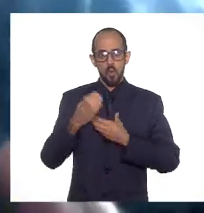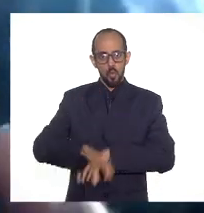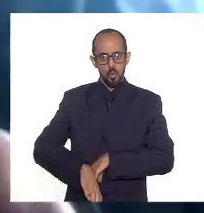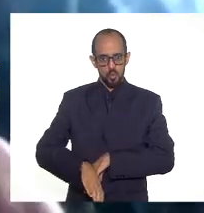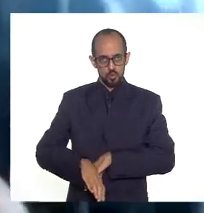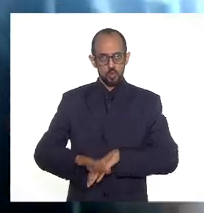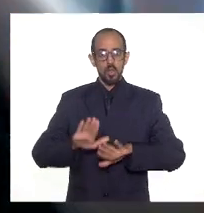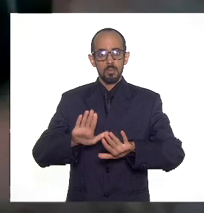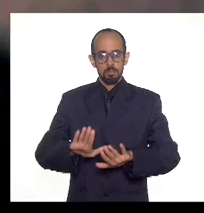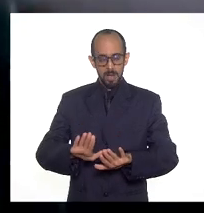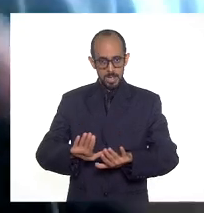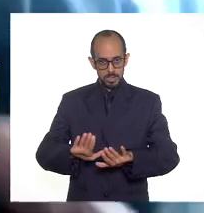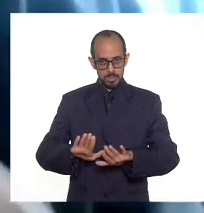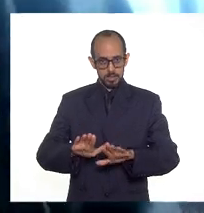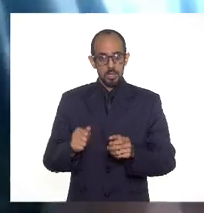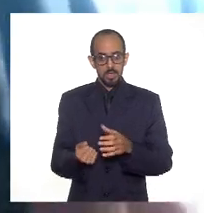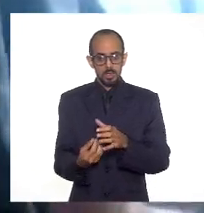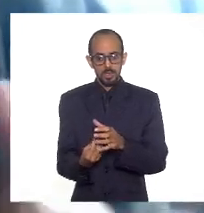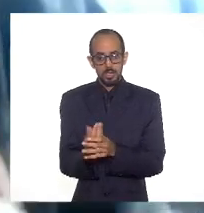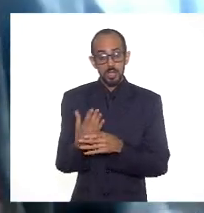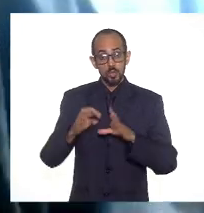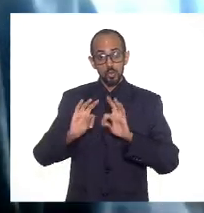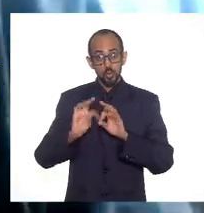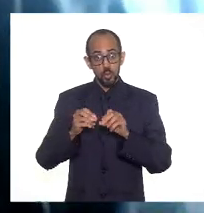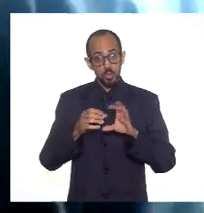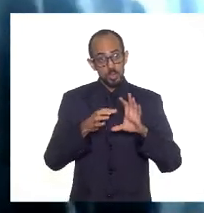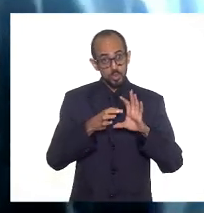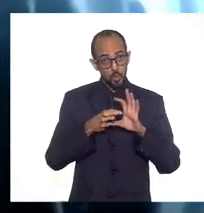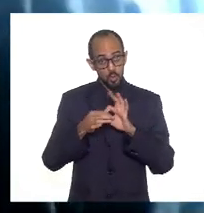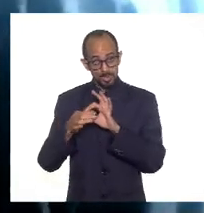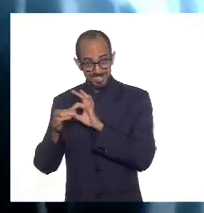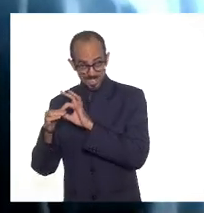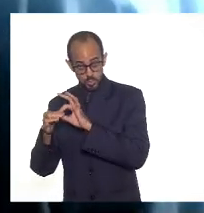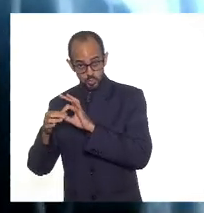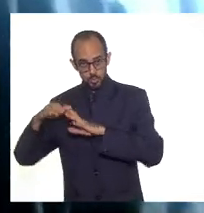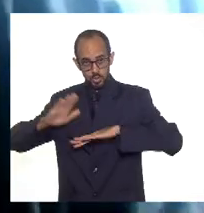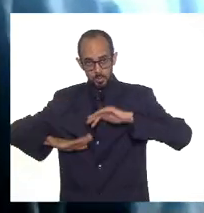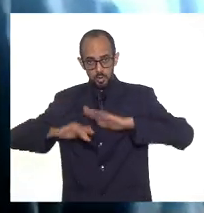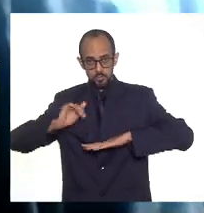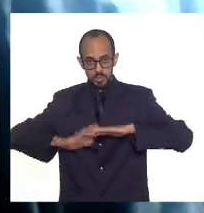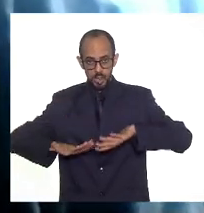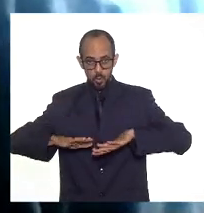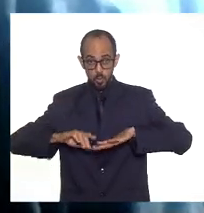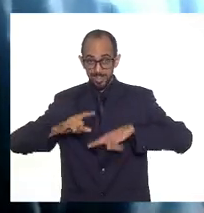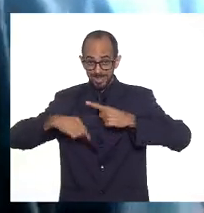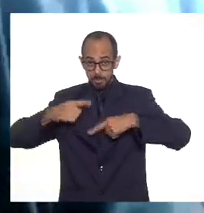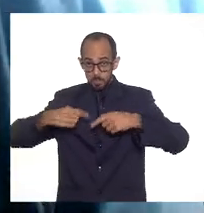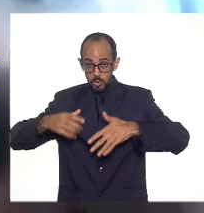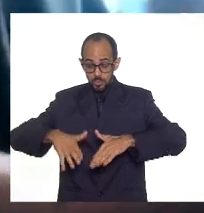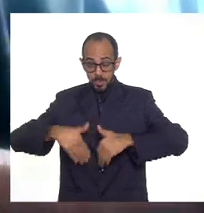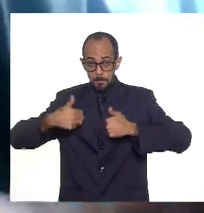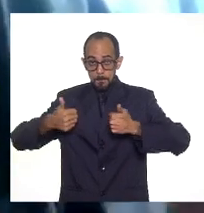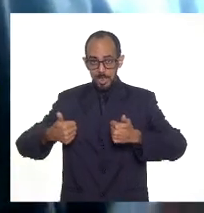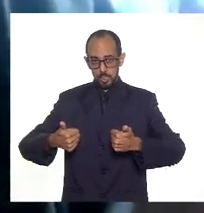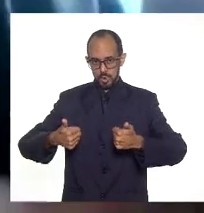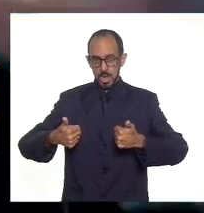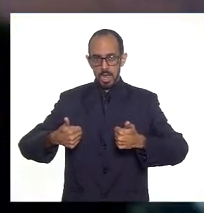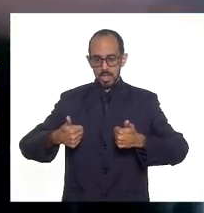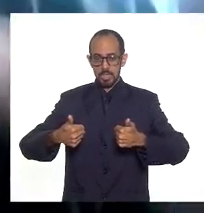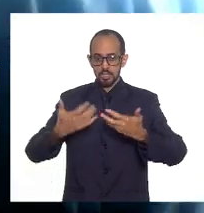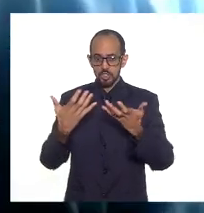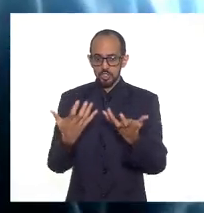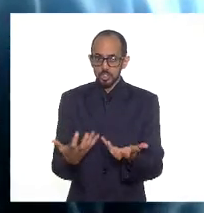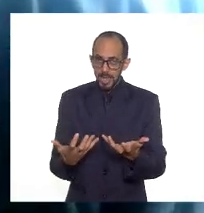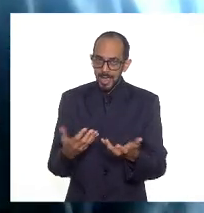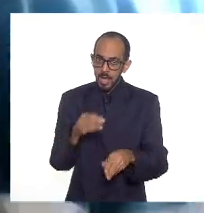criando todo o arcabouço da profissão, assim que a situação melhorar e a gente quiser